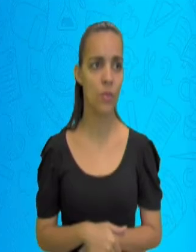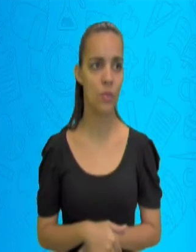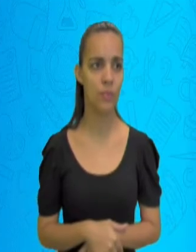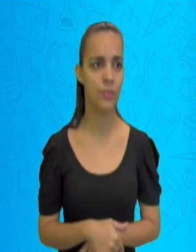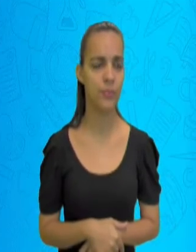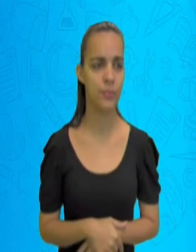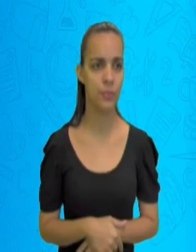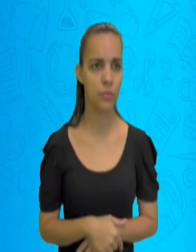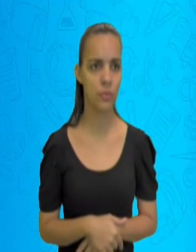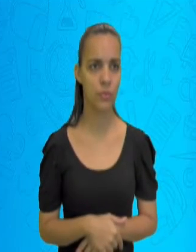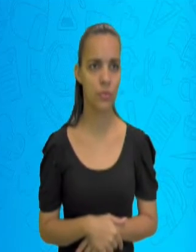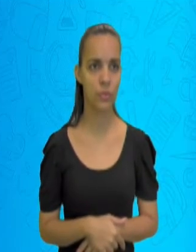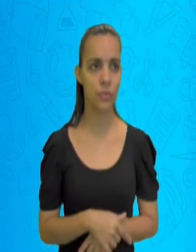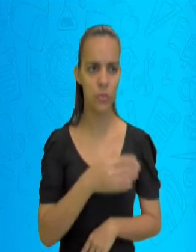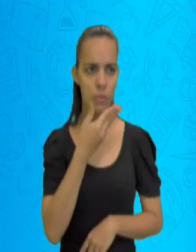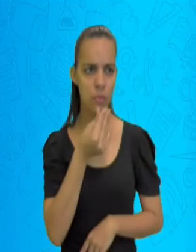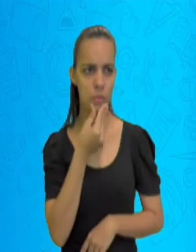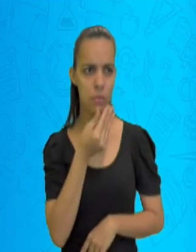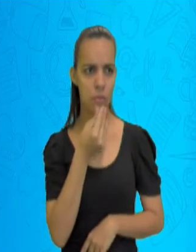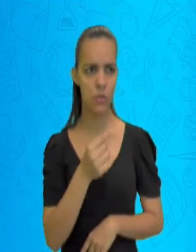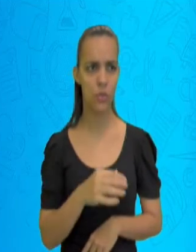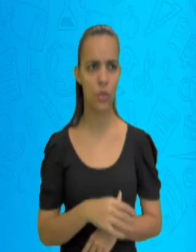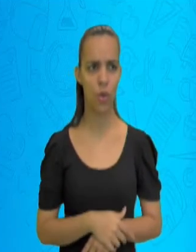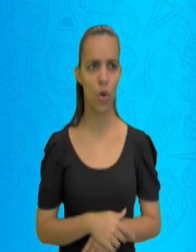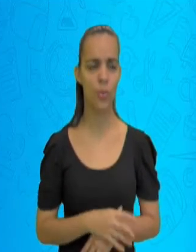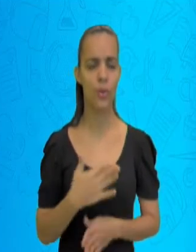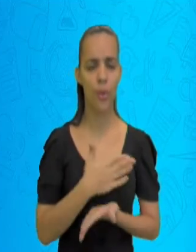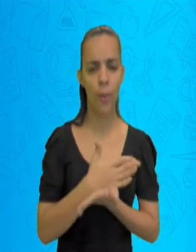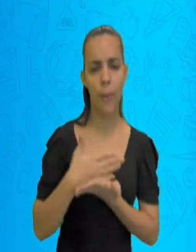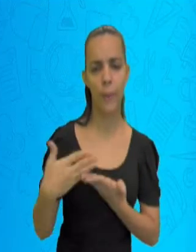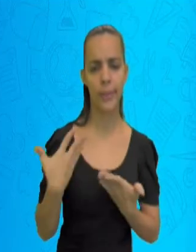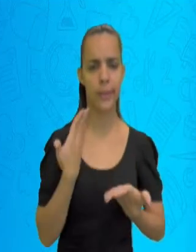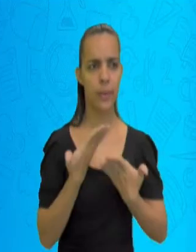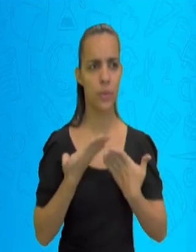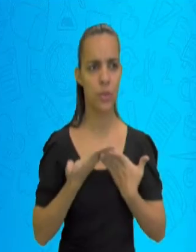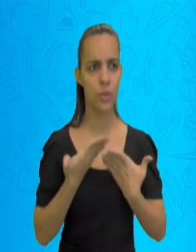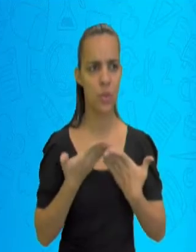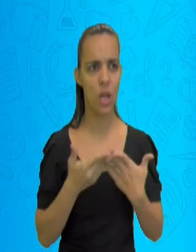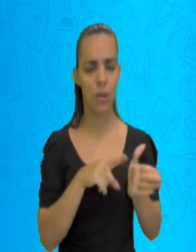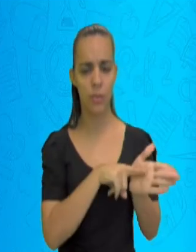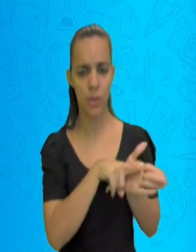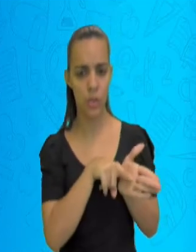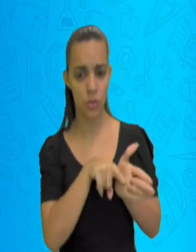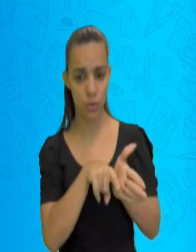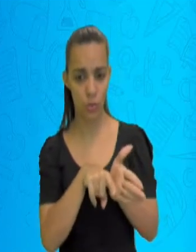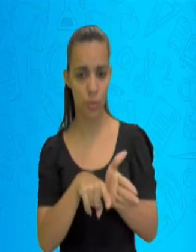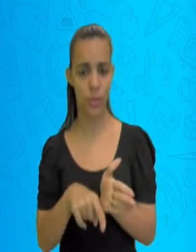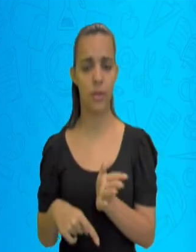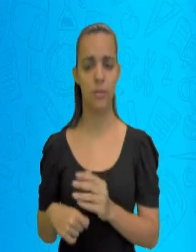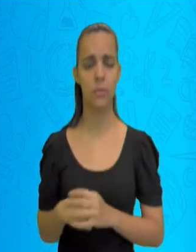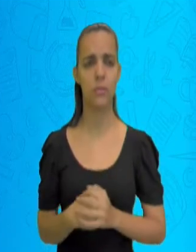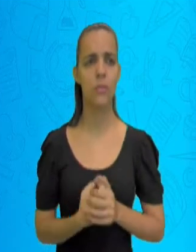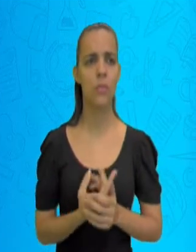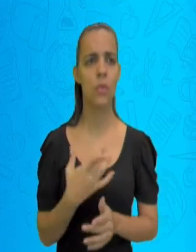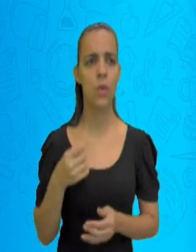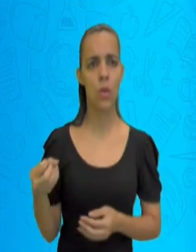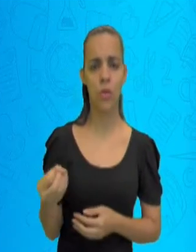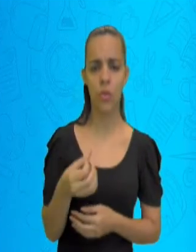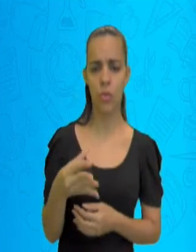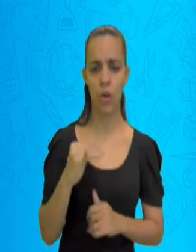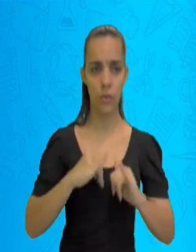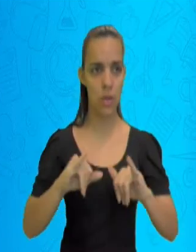agregaram informações. Aí um novo estudioso, um outro cientista,